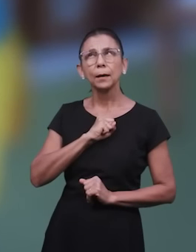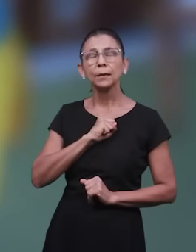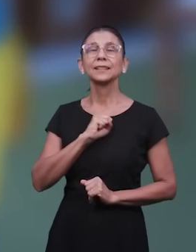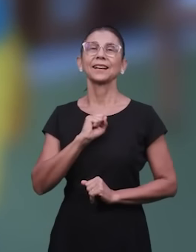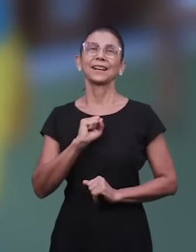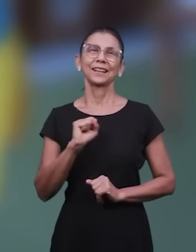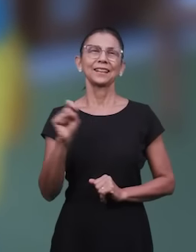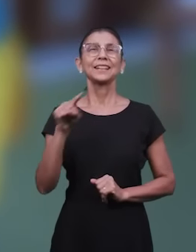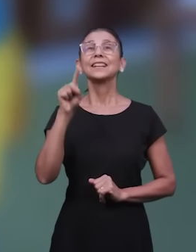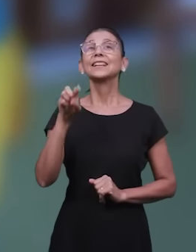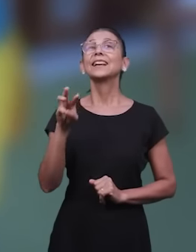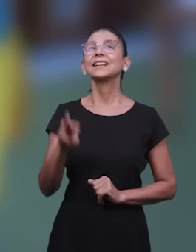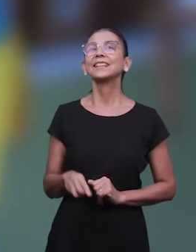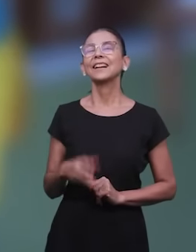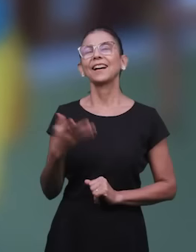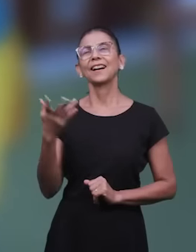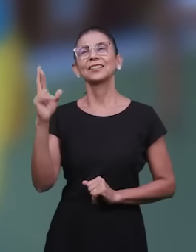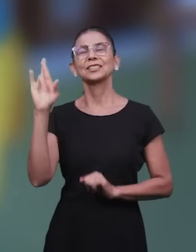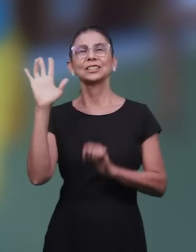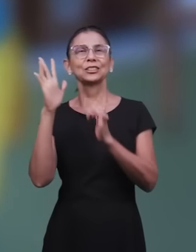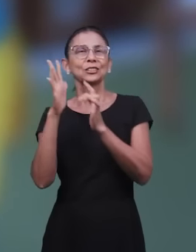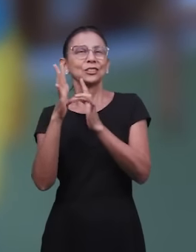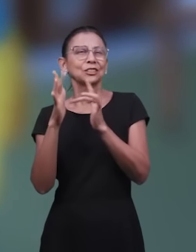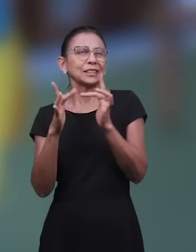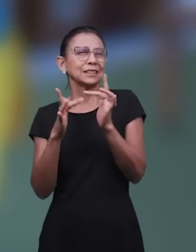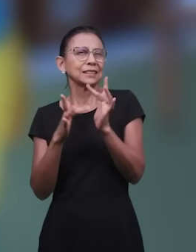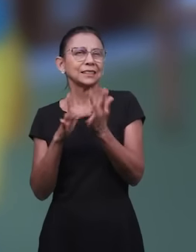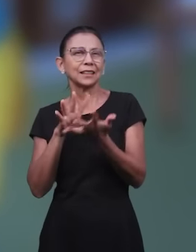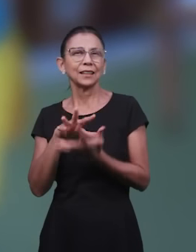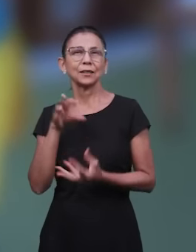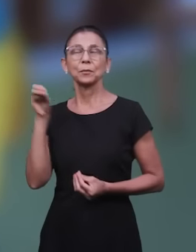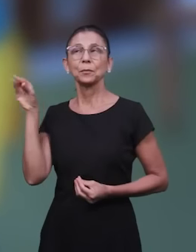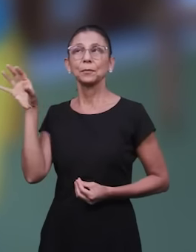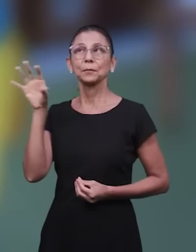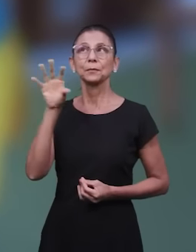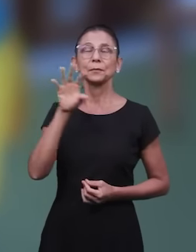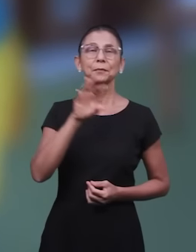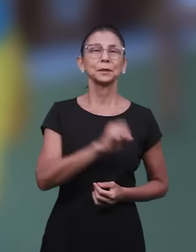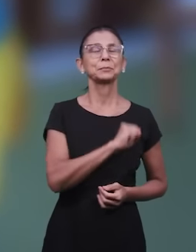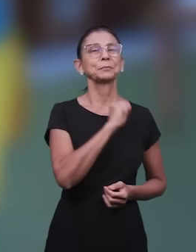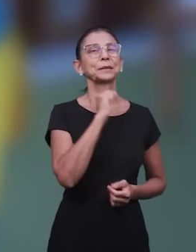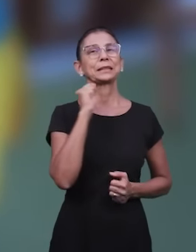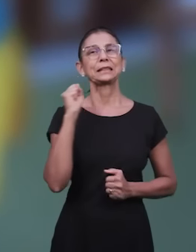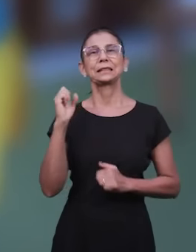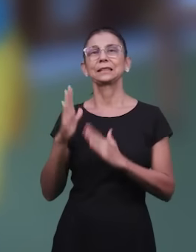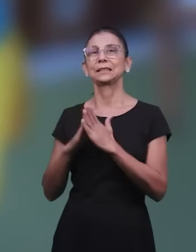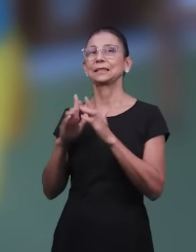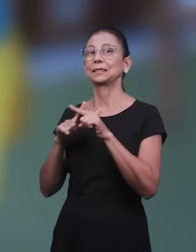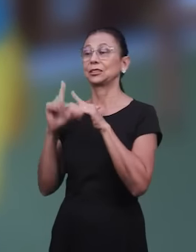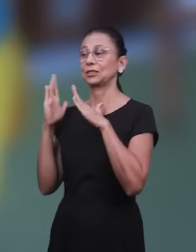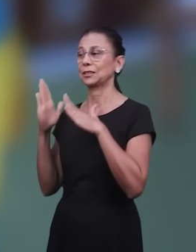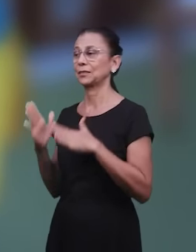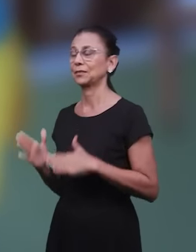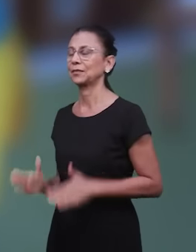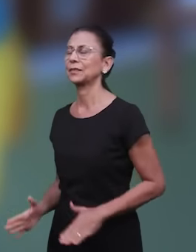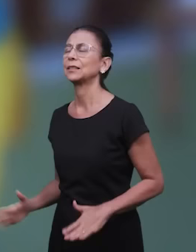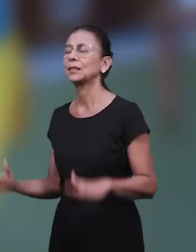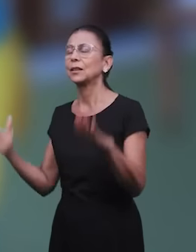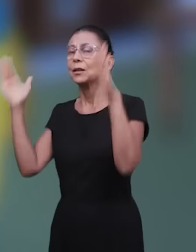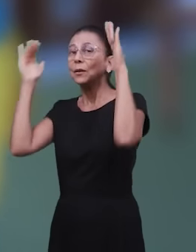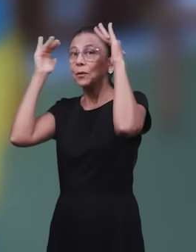o nosso amado? É Jesus, o amado da nossa alma. E a igreja